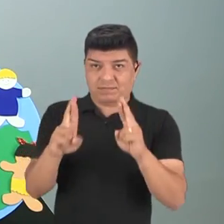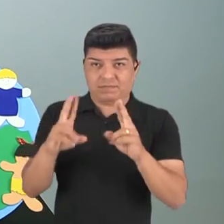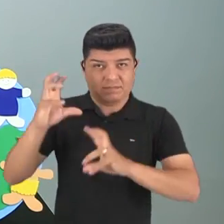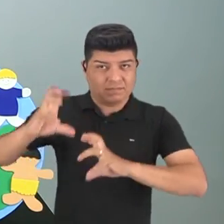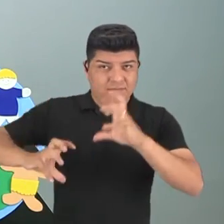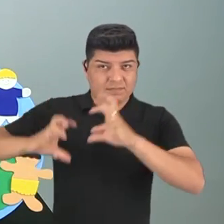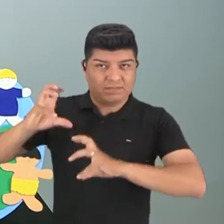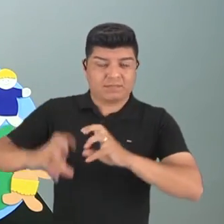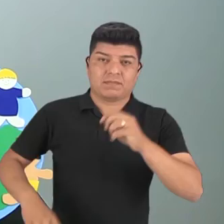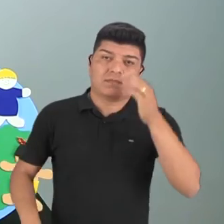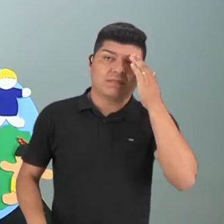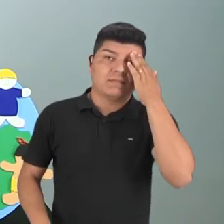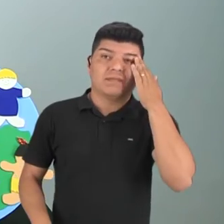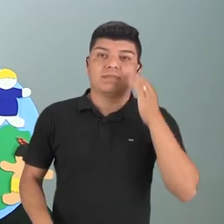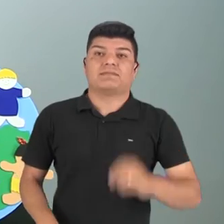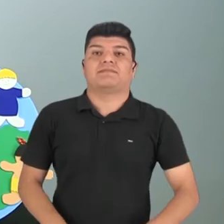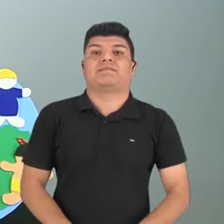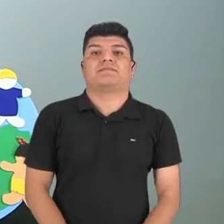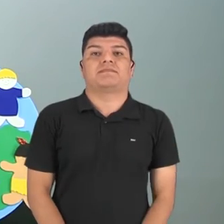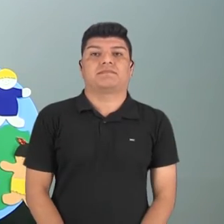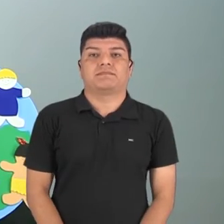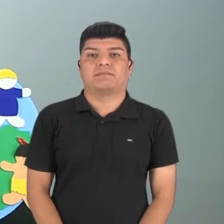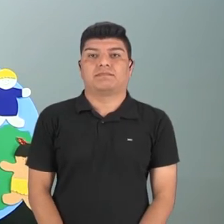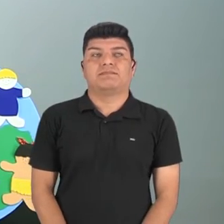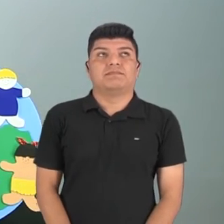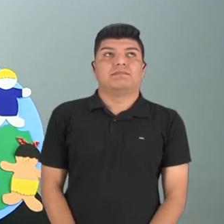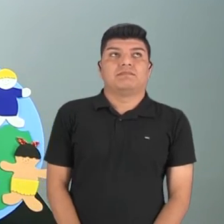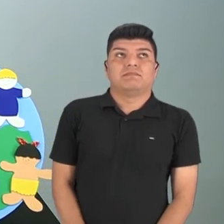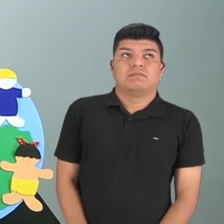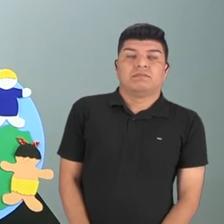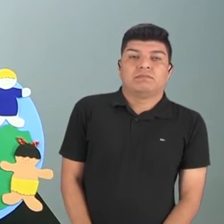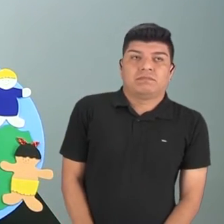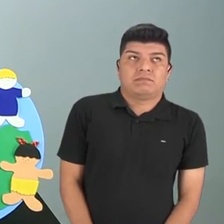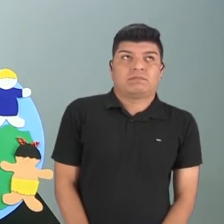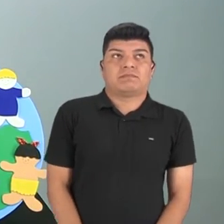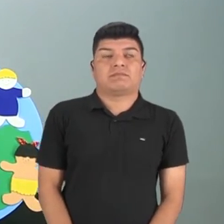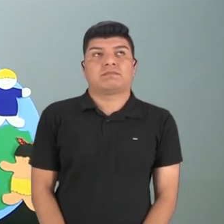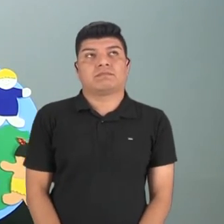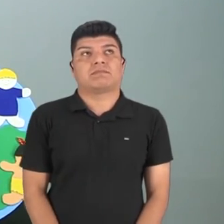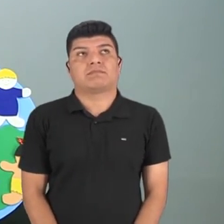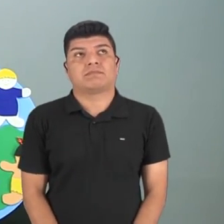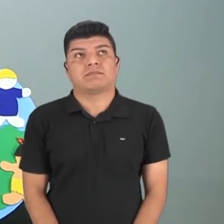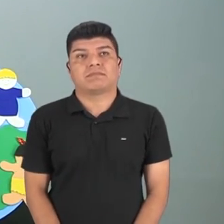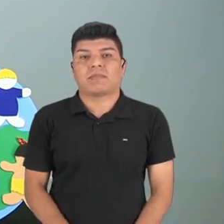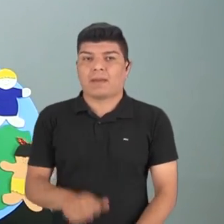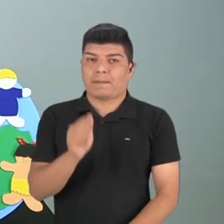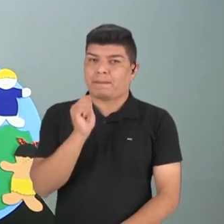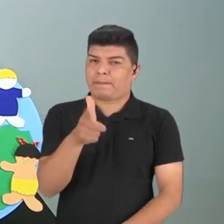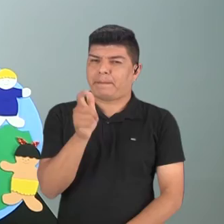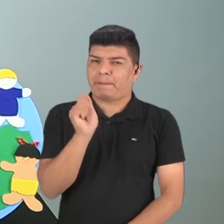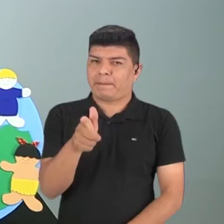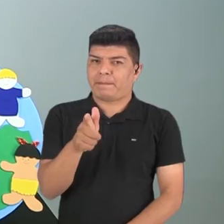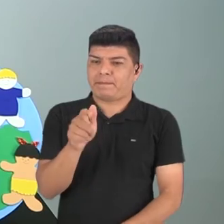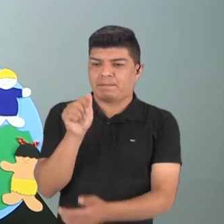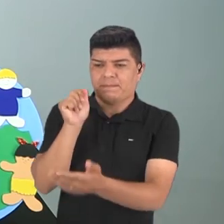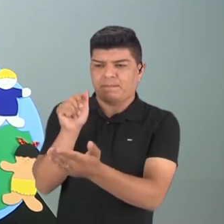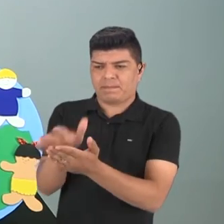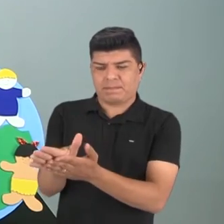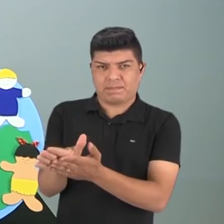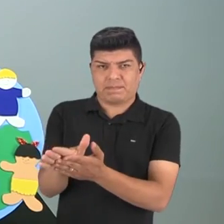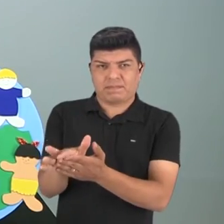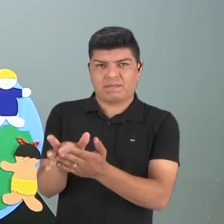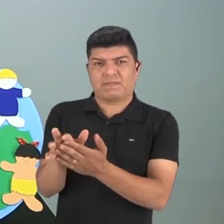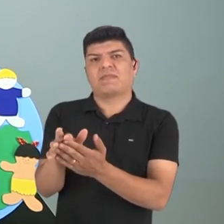brigar. É isso mesmo, crianças. Vamos lá. Colocar apelidos e expulsar.